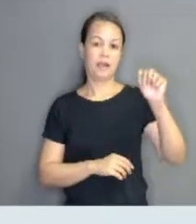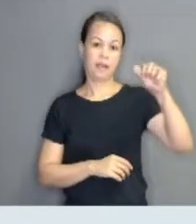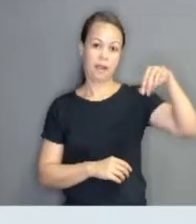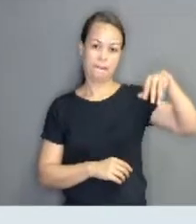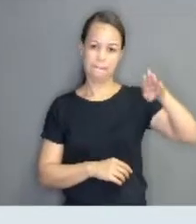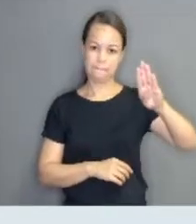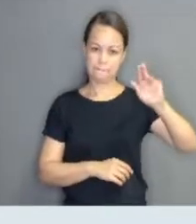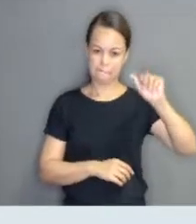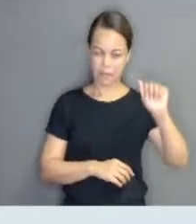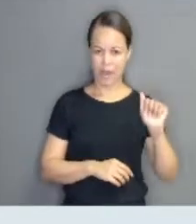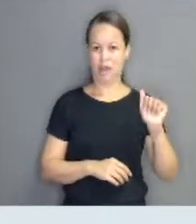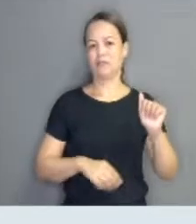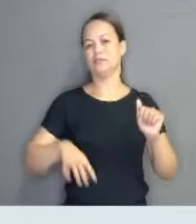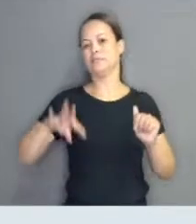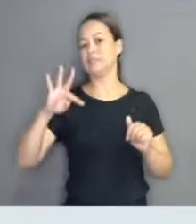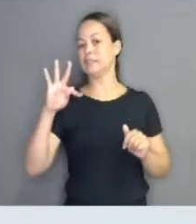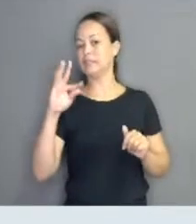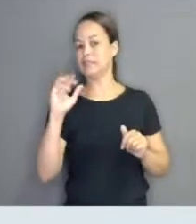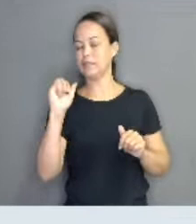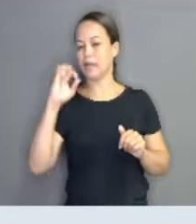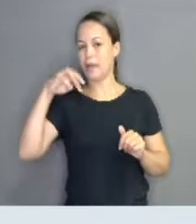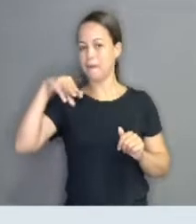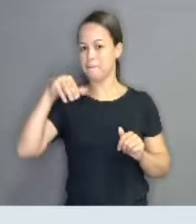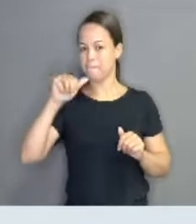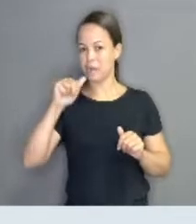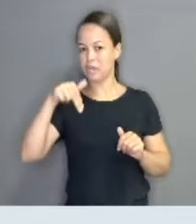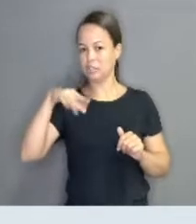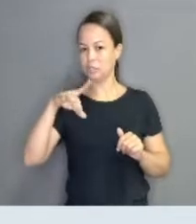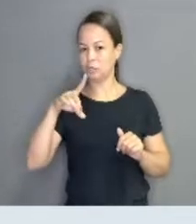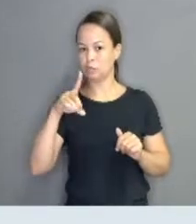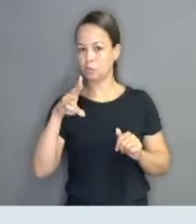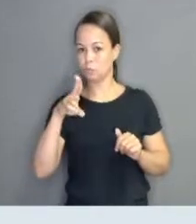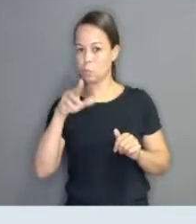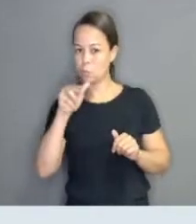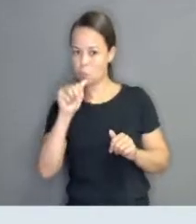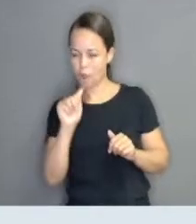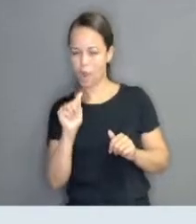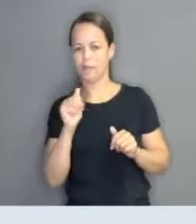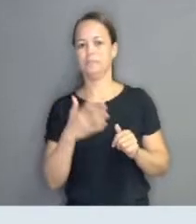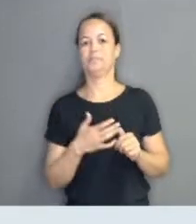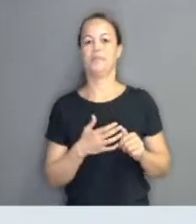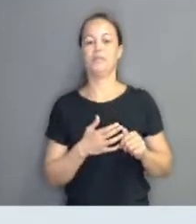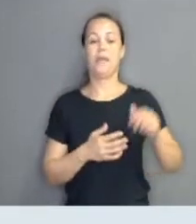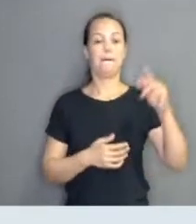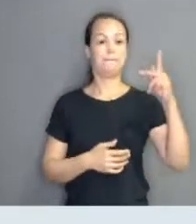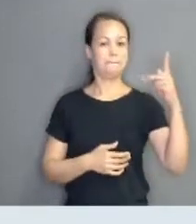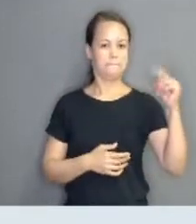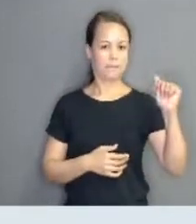rimar a vaca vai rimar com vaca